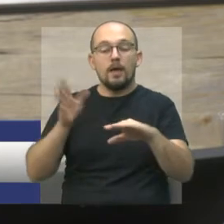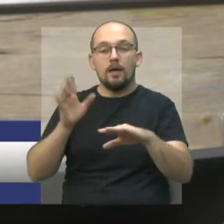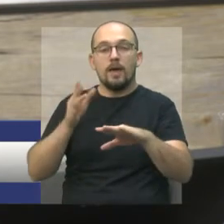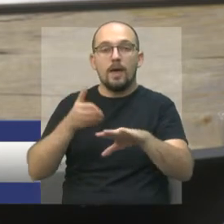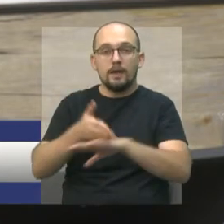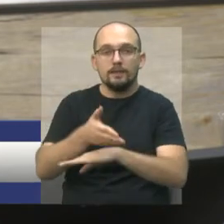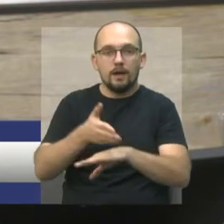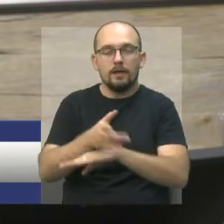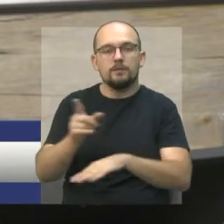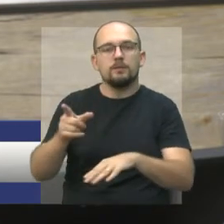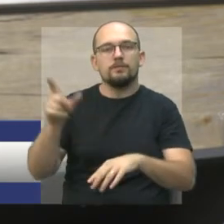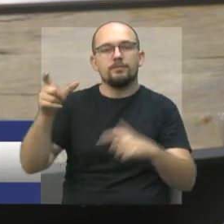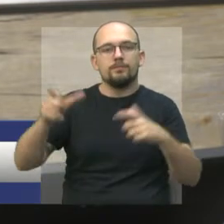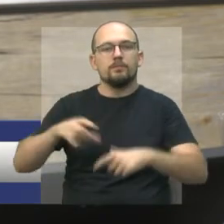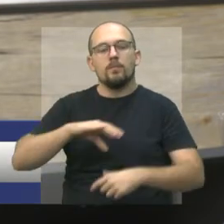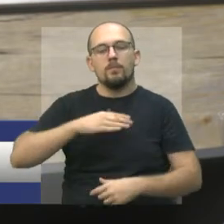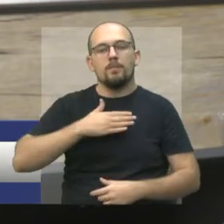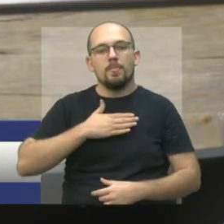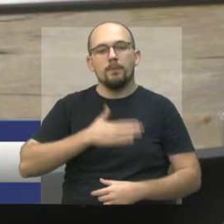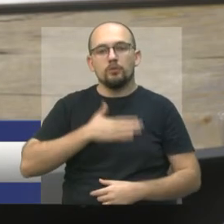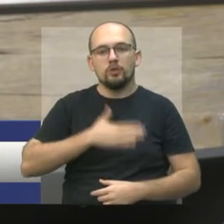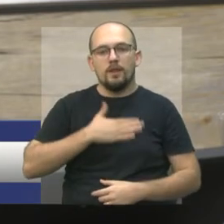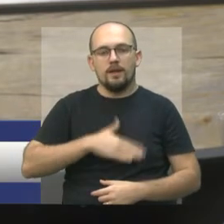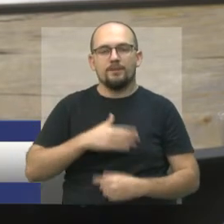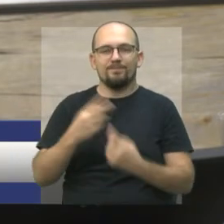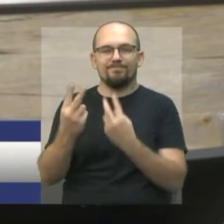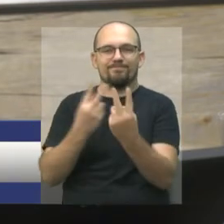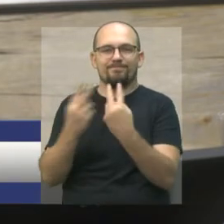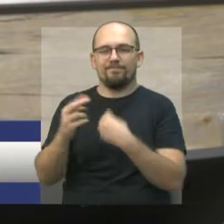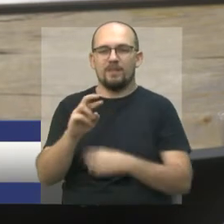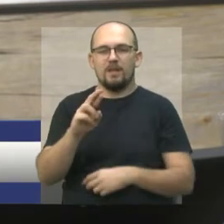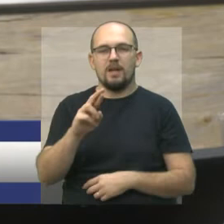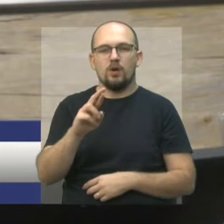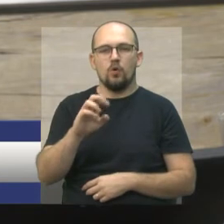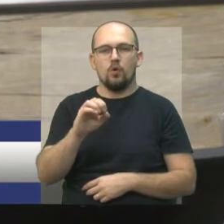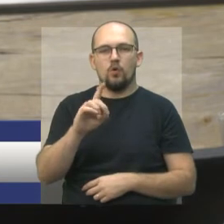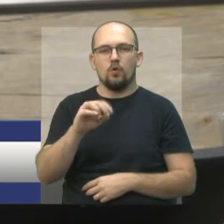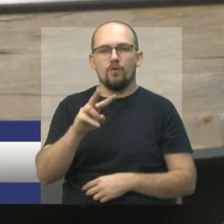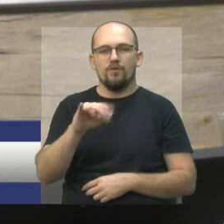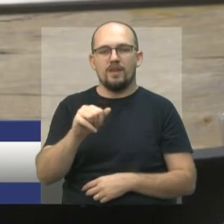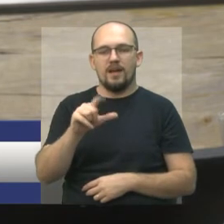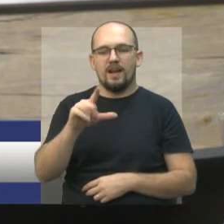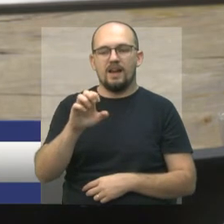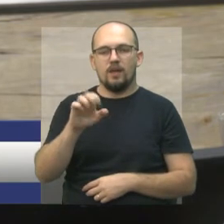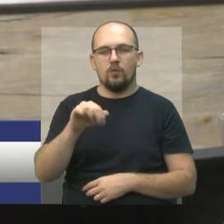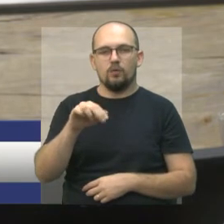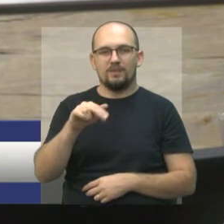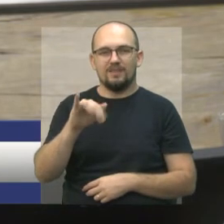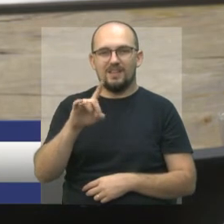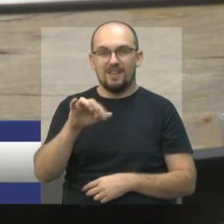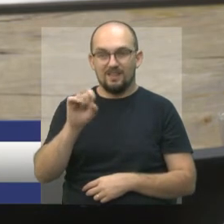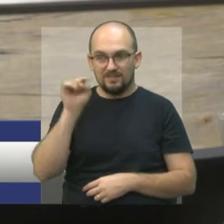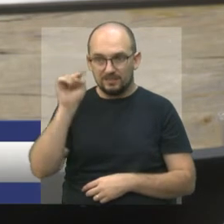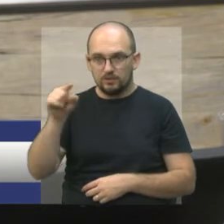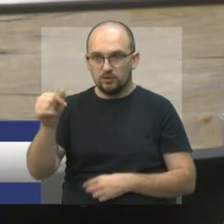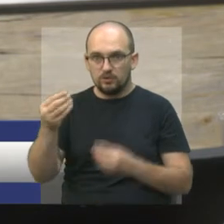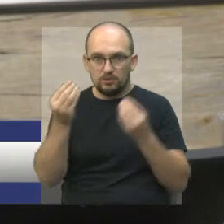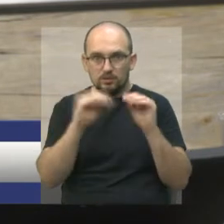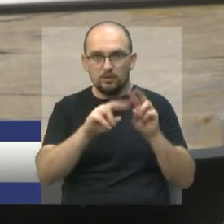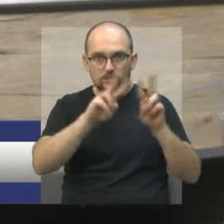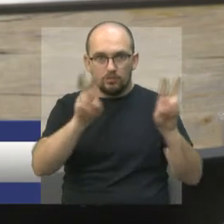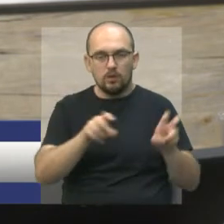do bairro Pouso Alegre, rodovia Deputado Leônidas Pacheco Ferreira, no âmbito do município de Jaú, não é uma diretriz